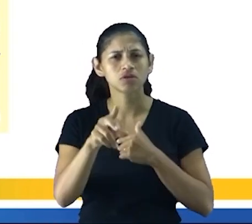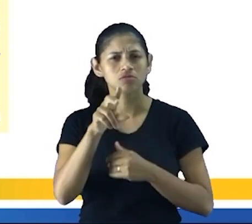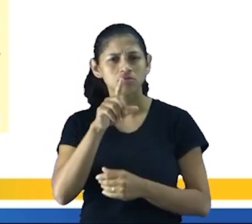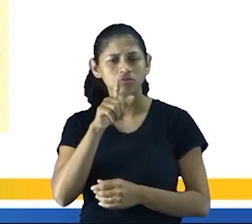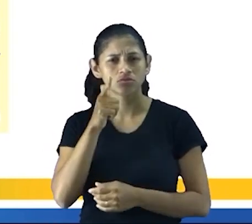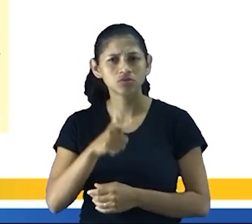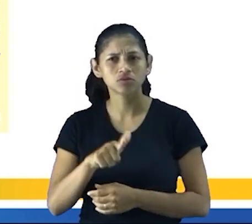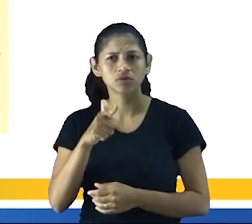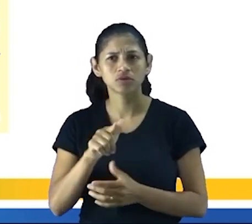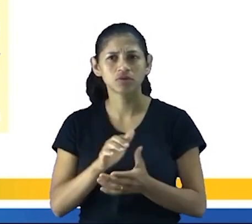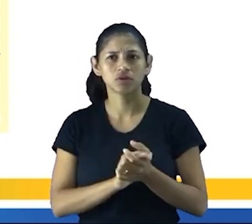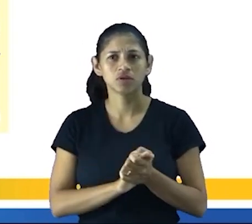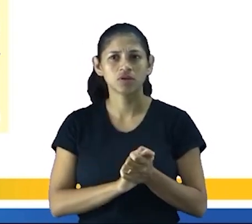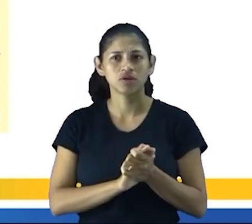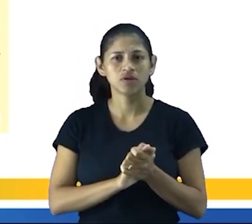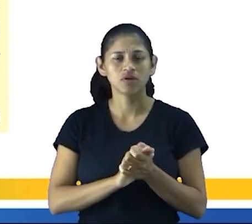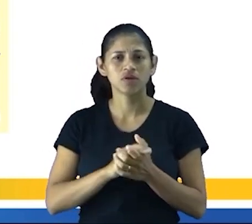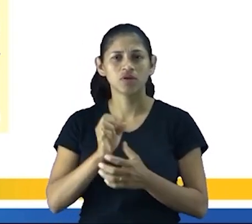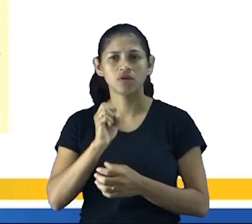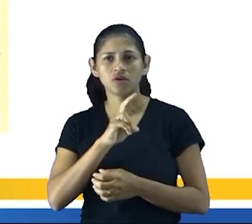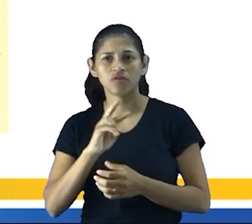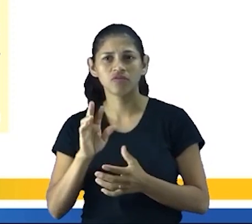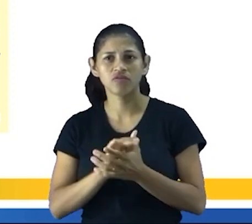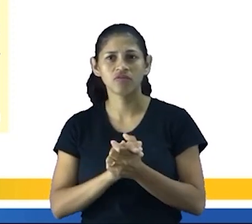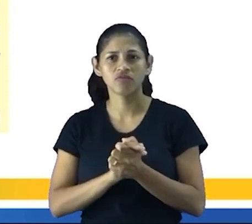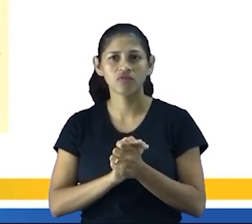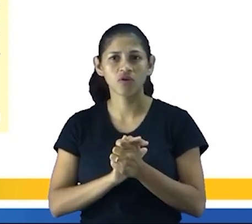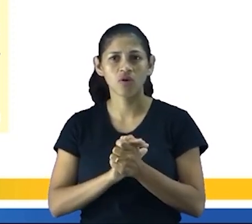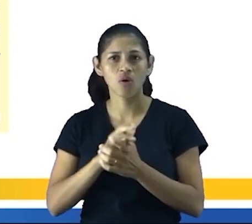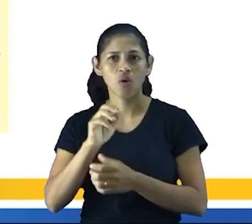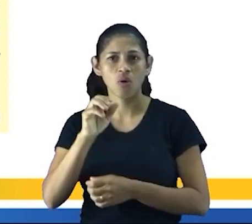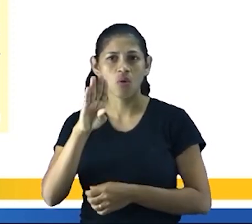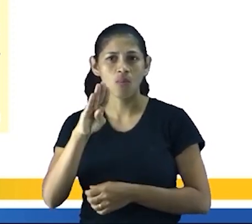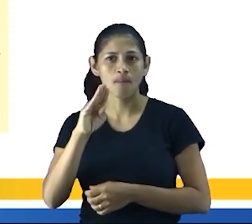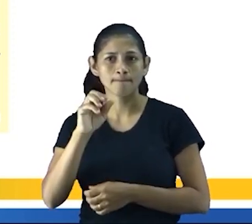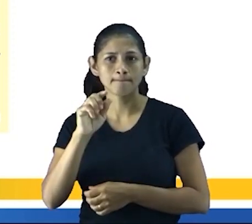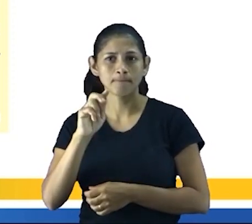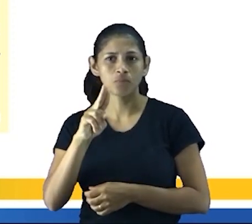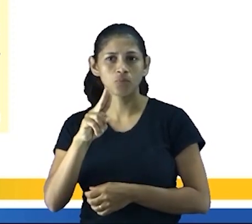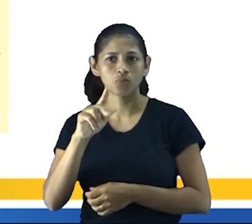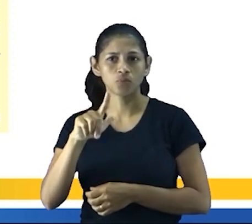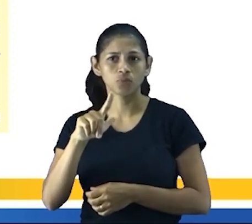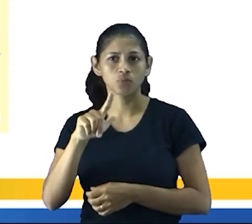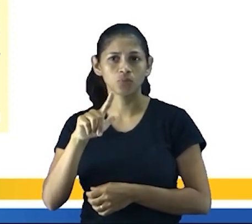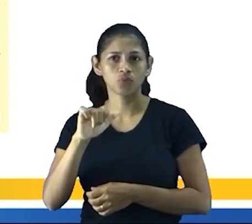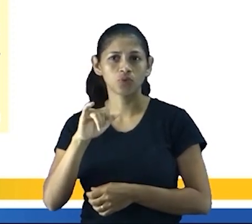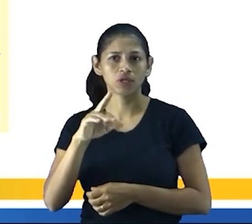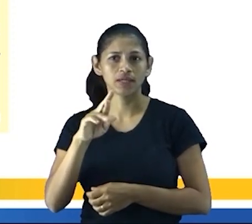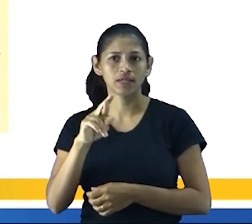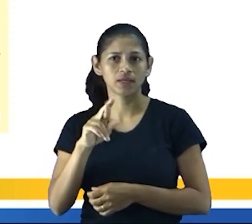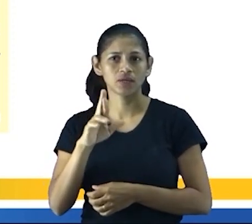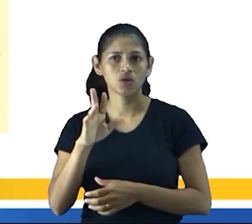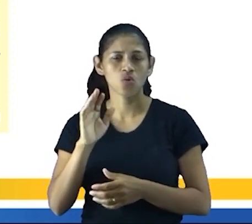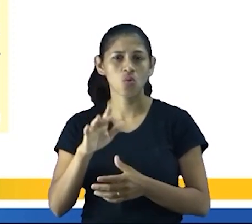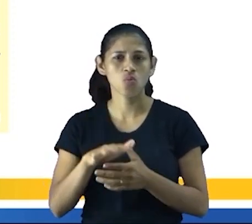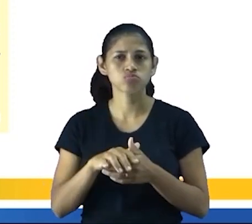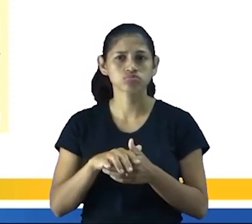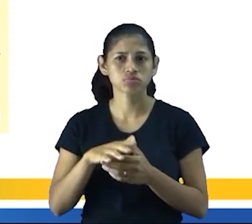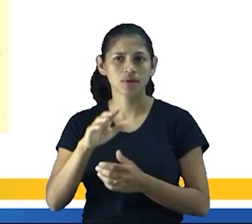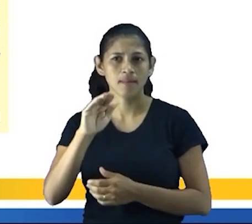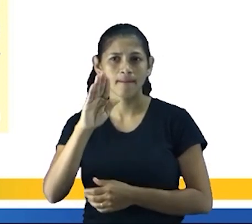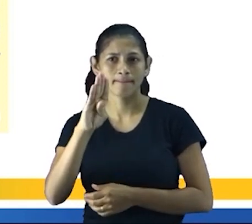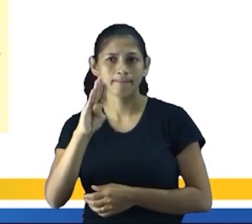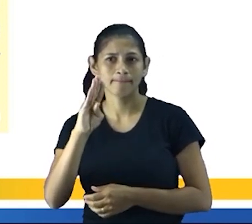bulir com a baleia. Tinham visto o chumbeiro e o polvarinho, e os modos